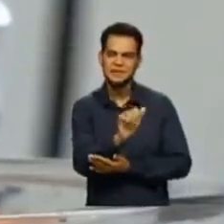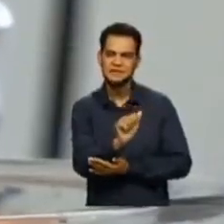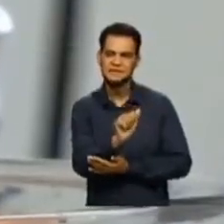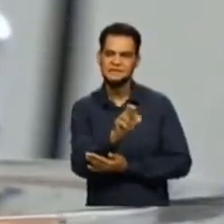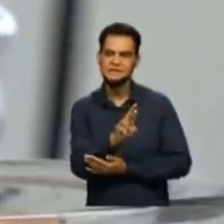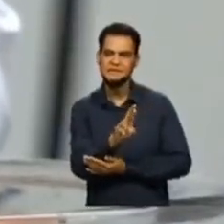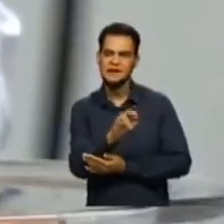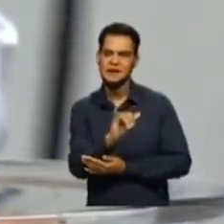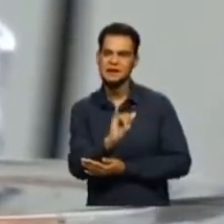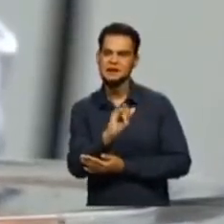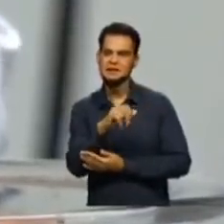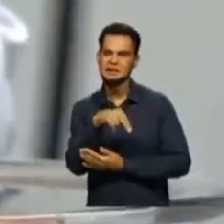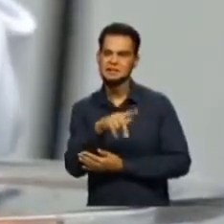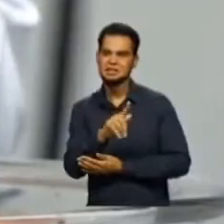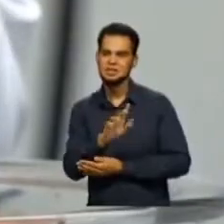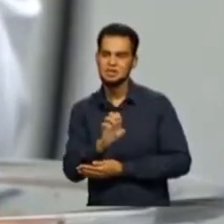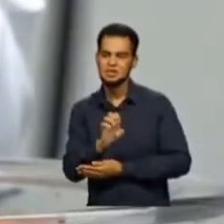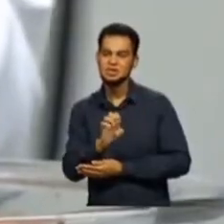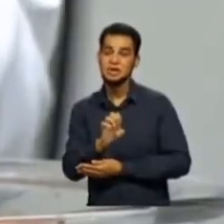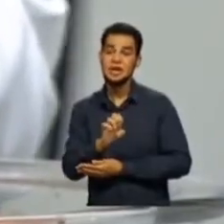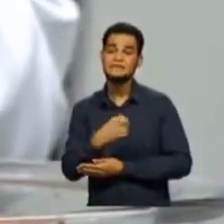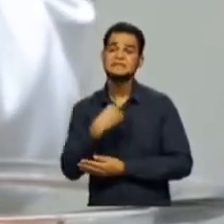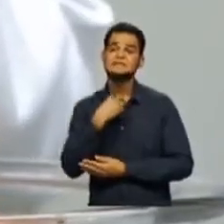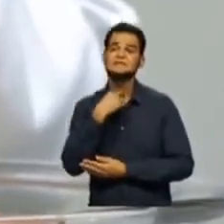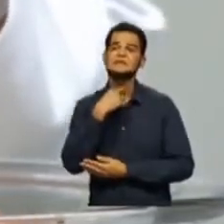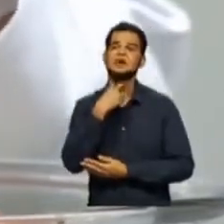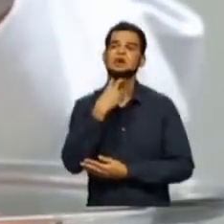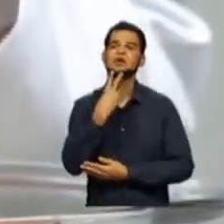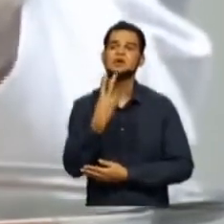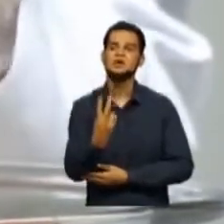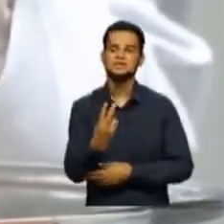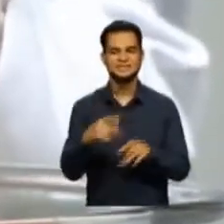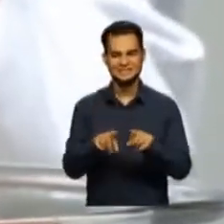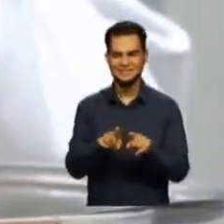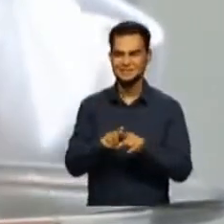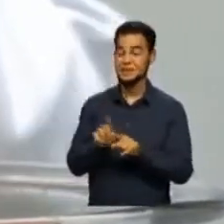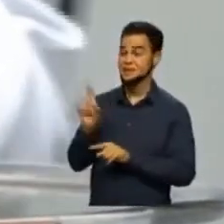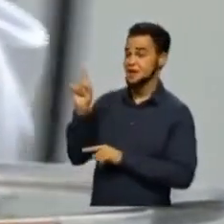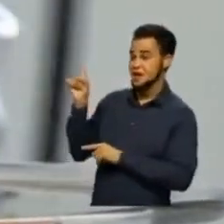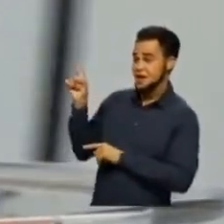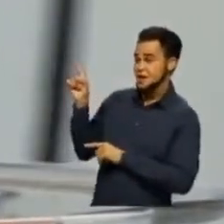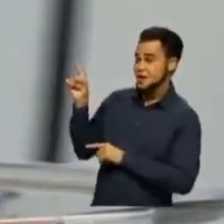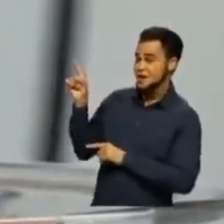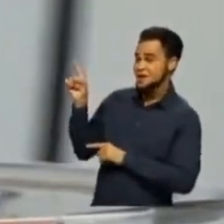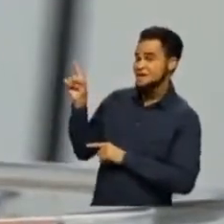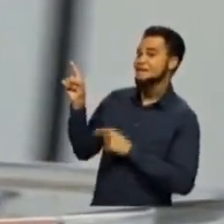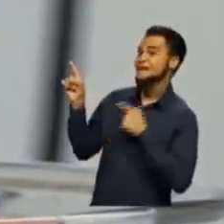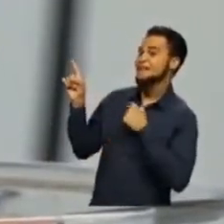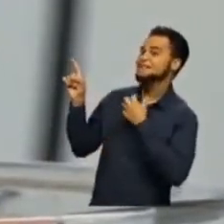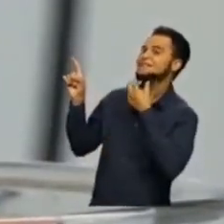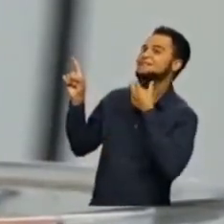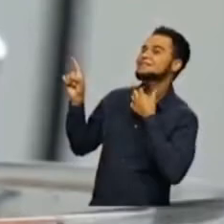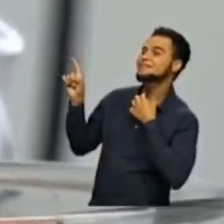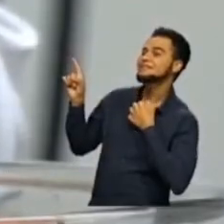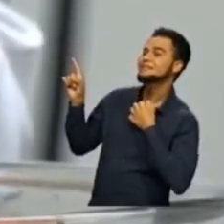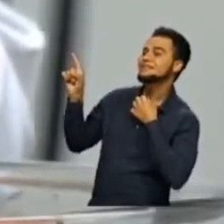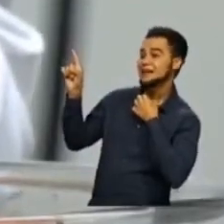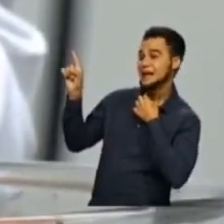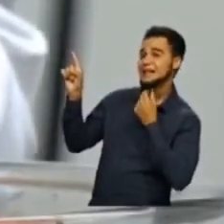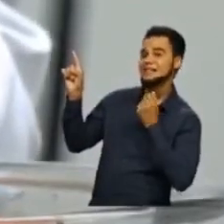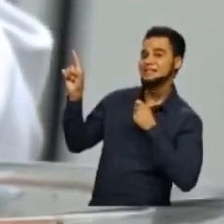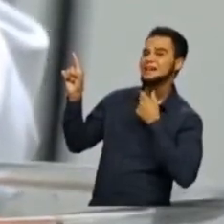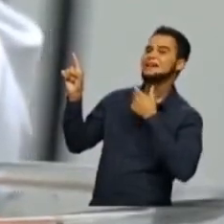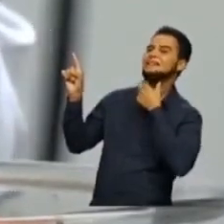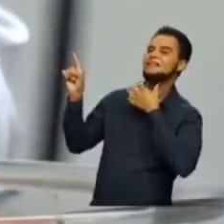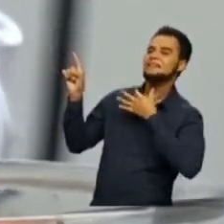órgão produtor da voz. Por quê? Porque, na verdade, na laringe, você vai ter estruturas,